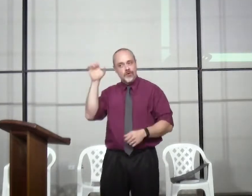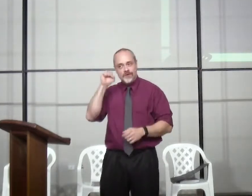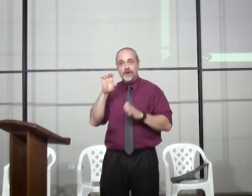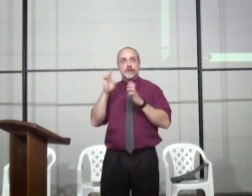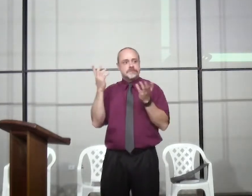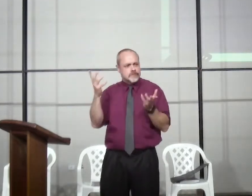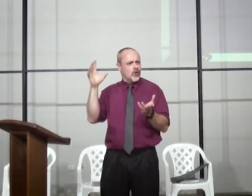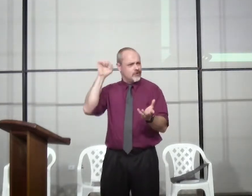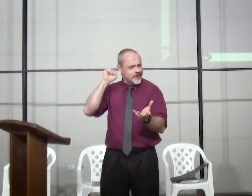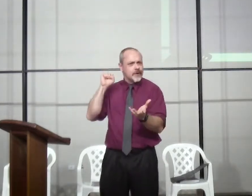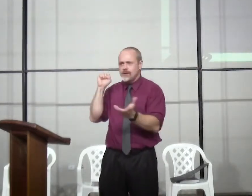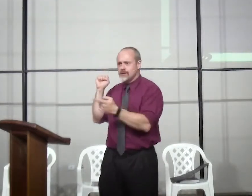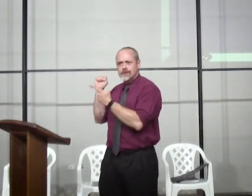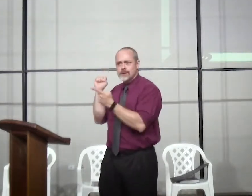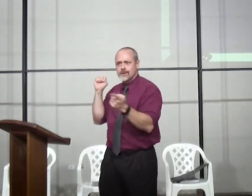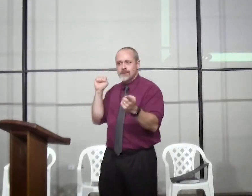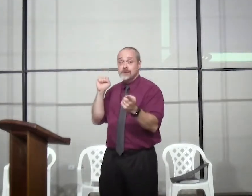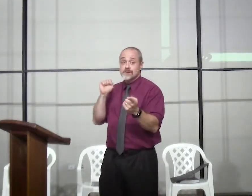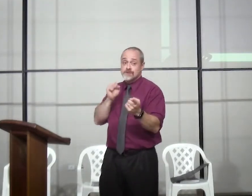precisando ouvir,